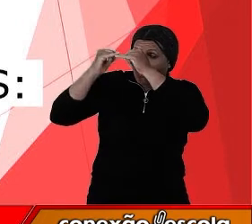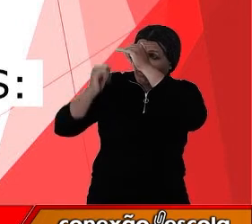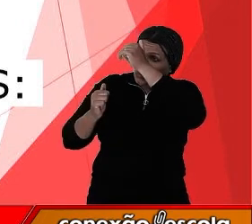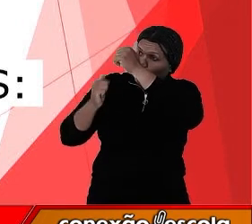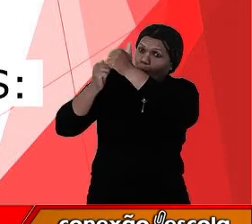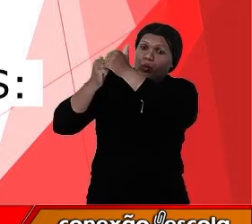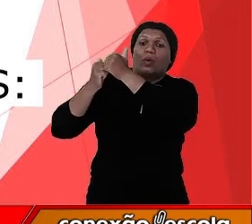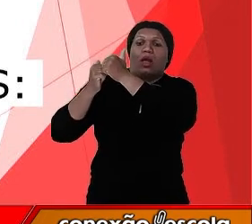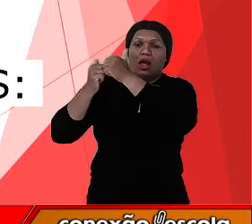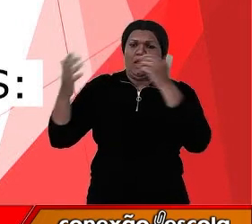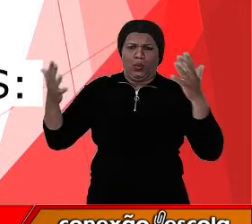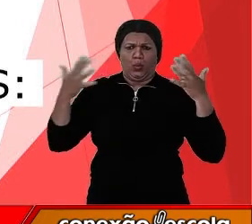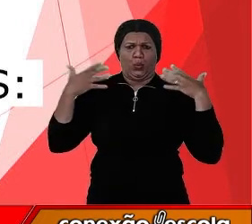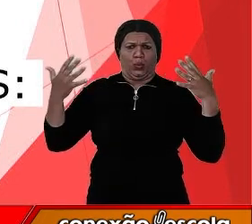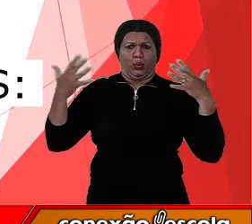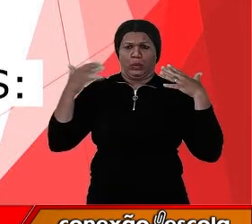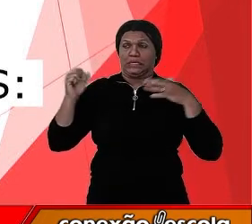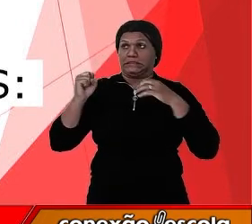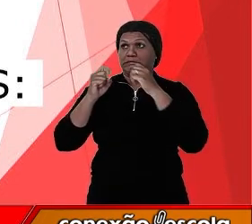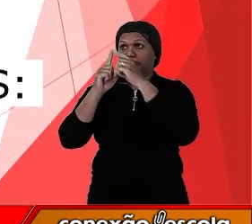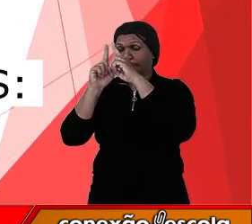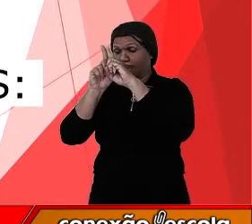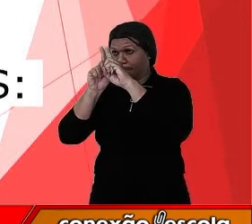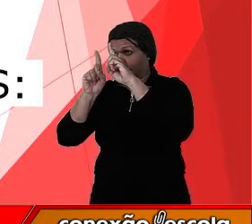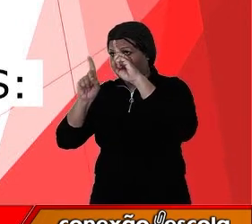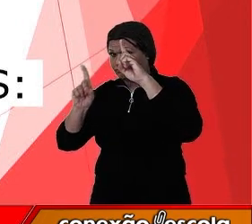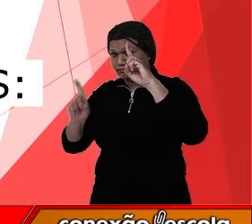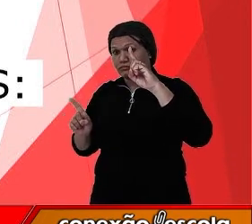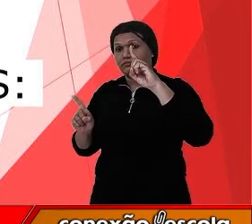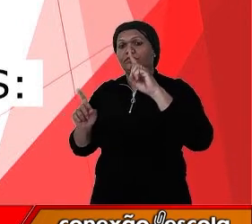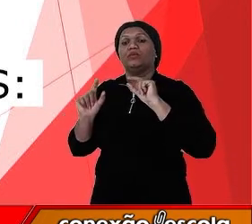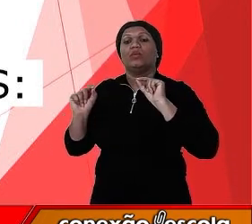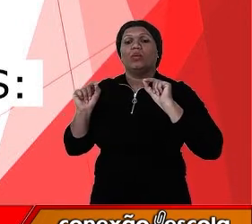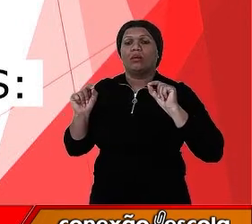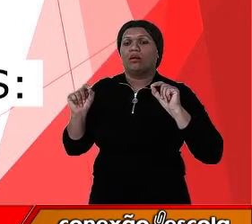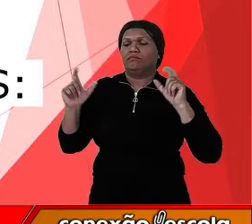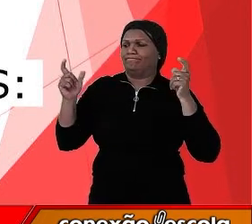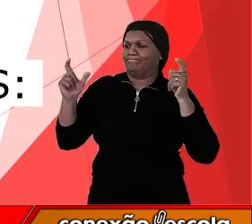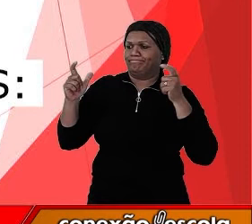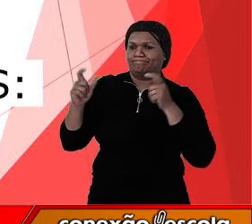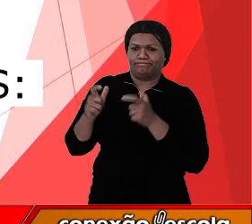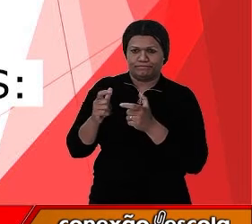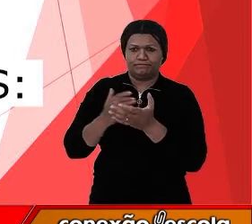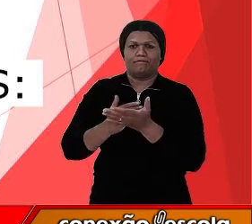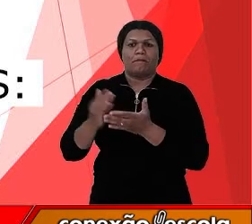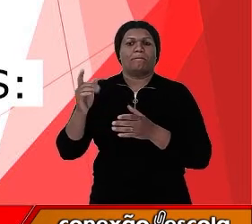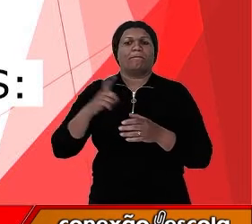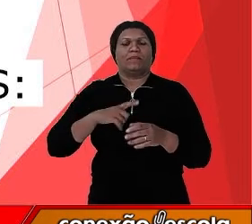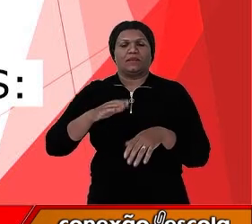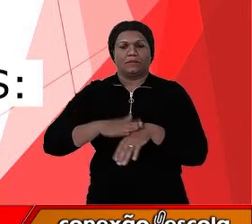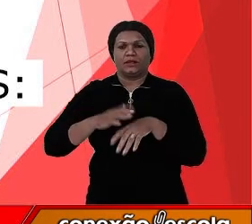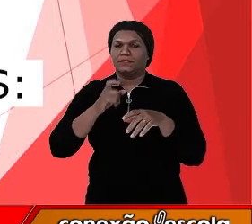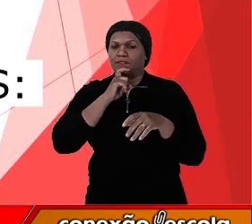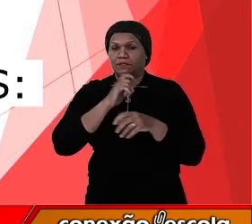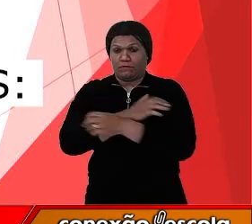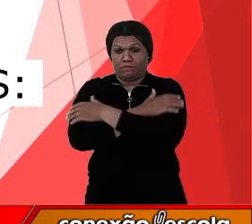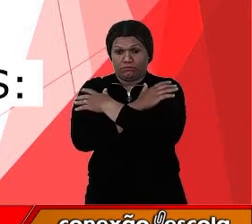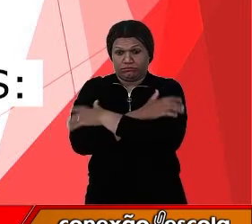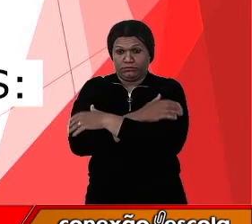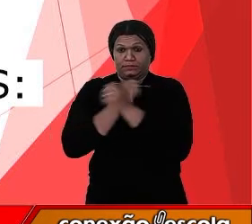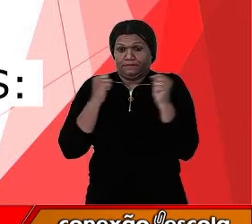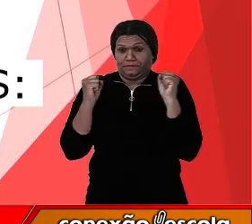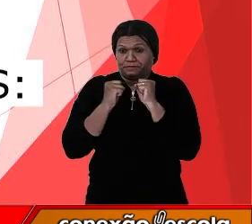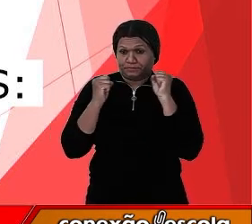distanciando a tendência é que as temperaturas também e ainda a gente tem aí um filme um pouquinho mais frio né